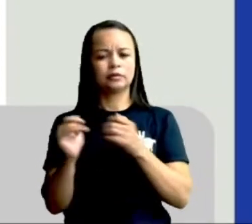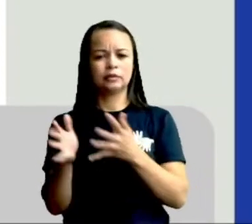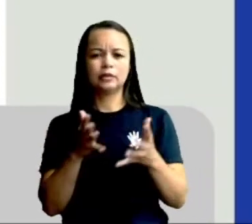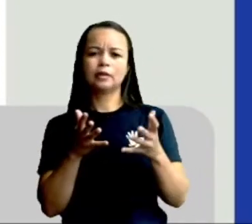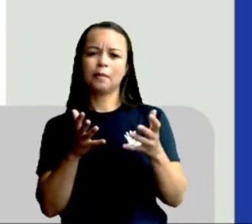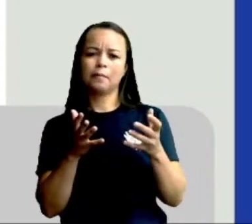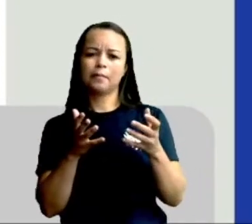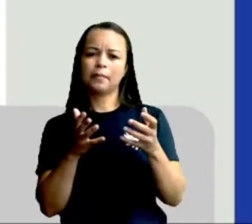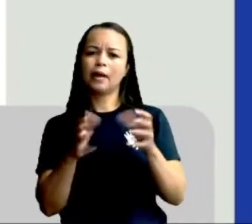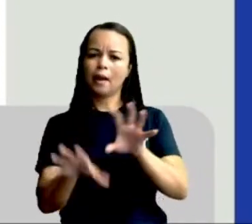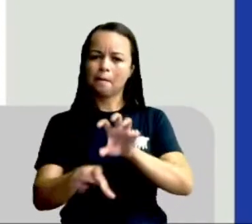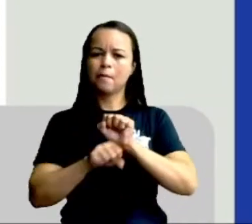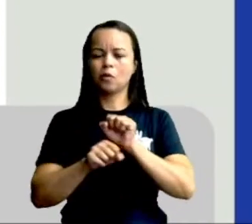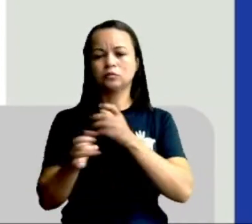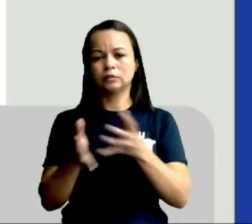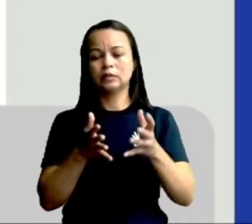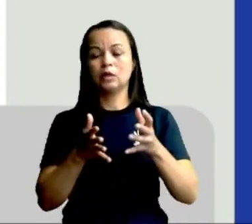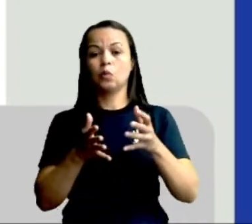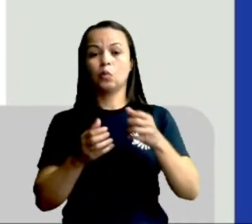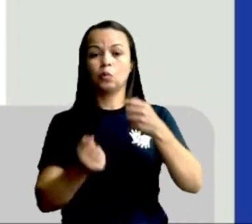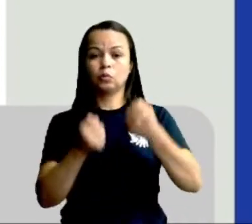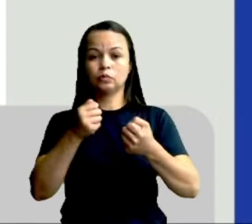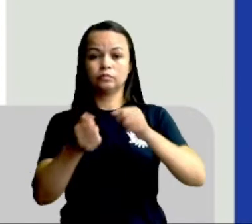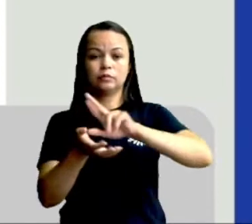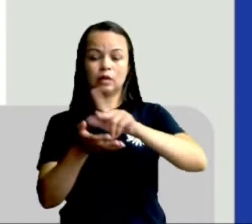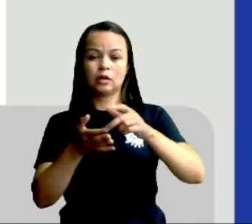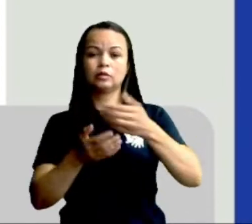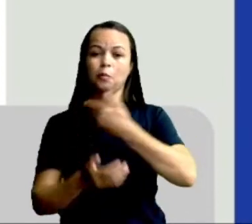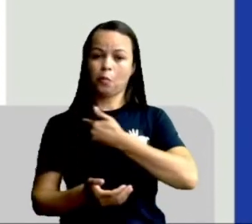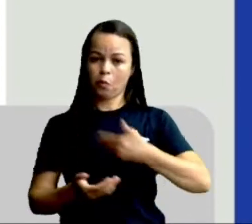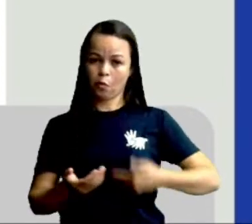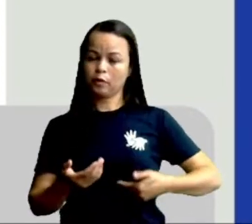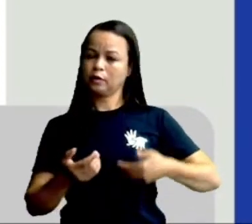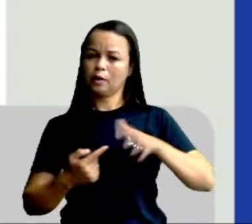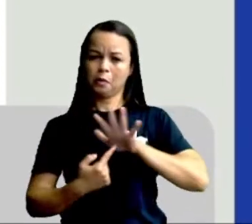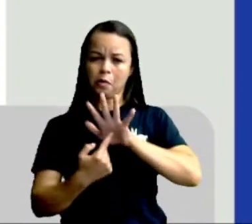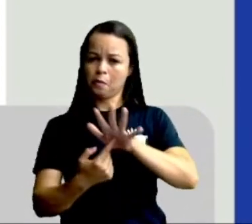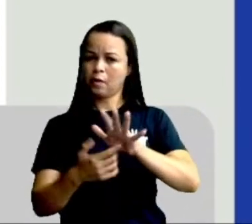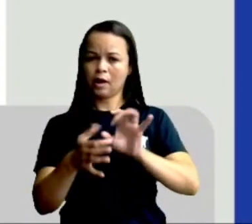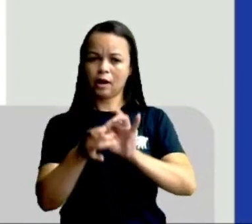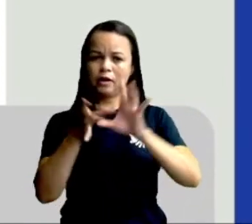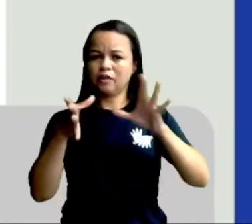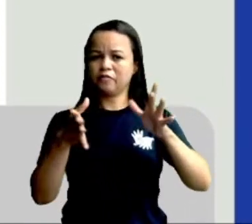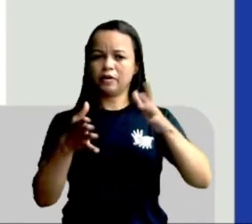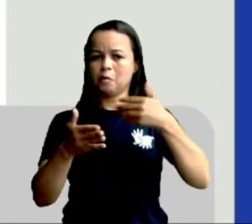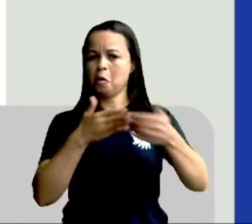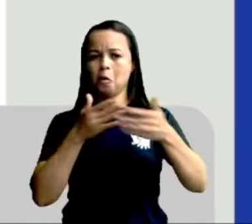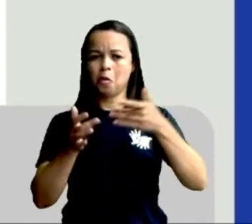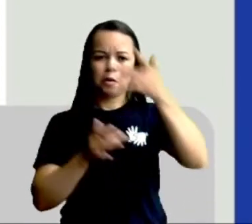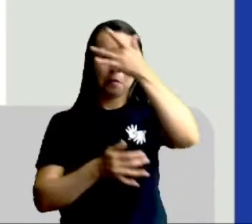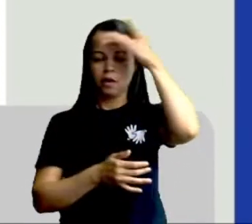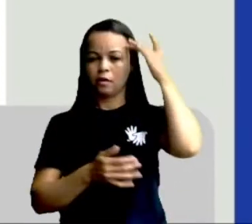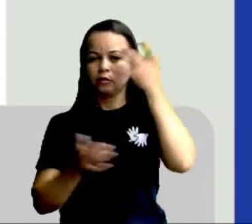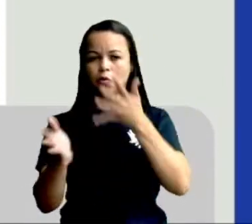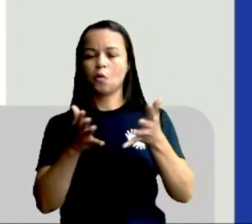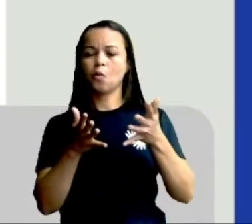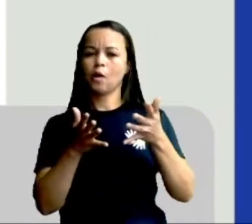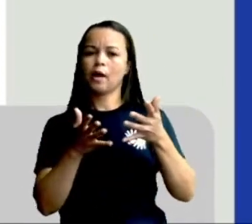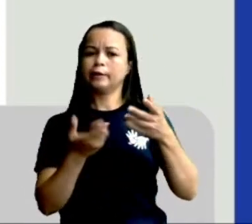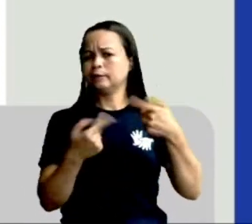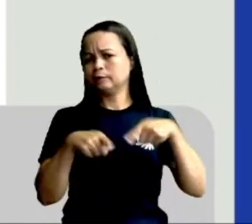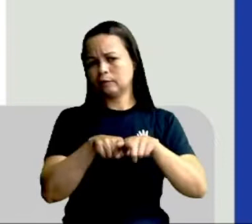possessão. O transporte público é destinado a qualquer pessoa e o privado é restrito somente a quem